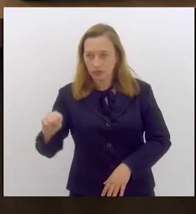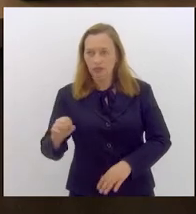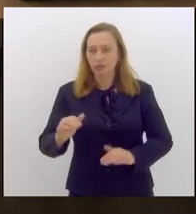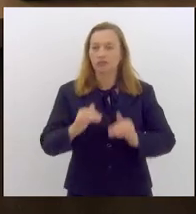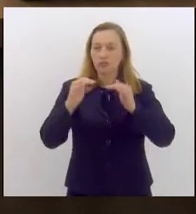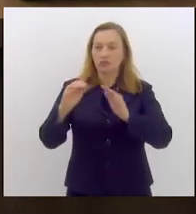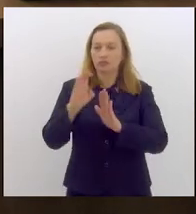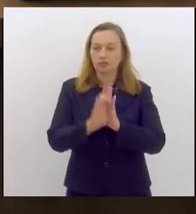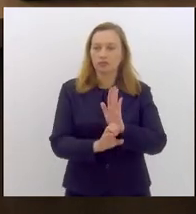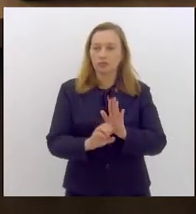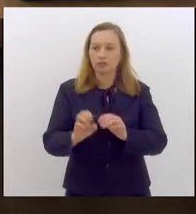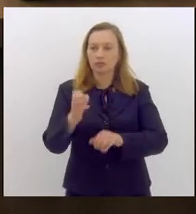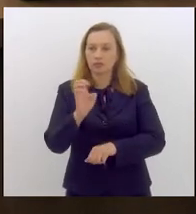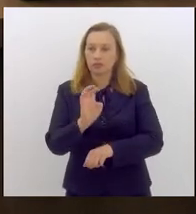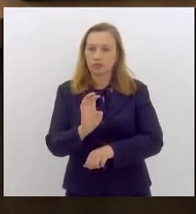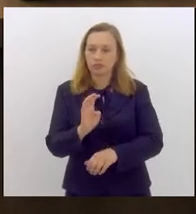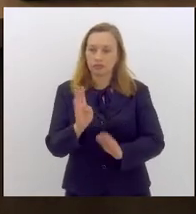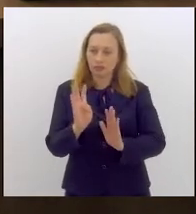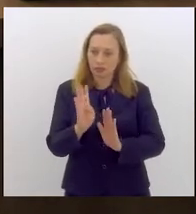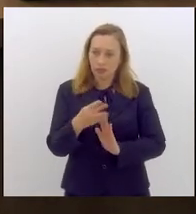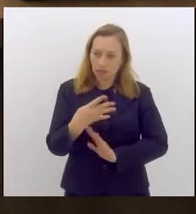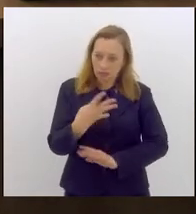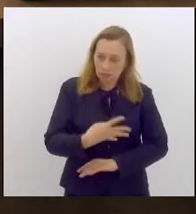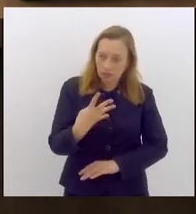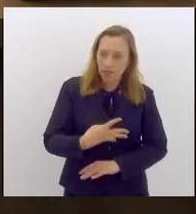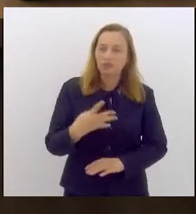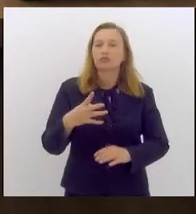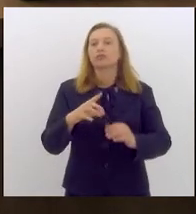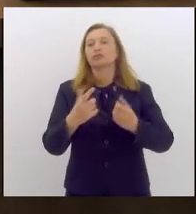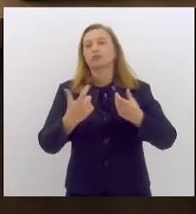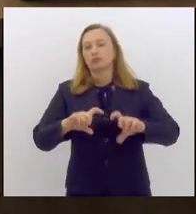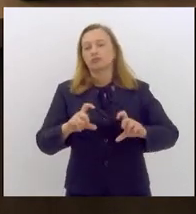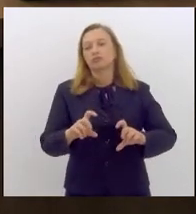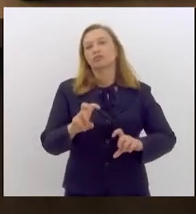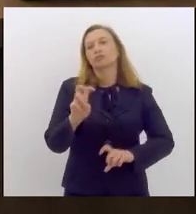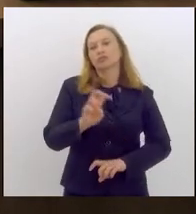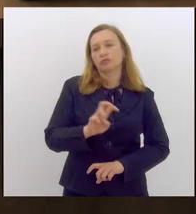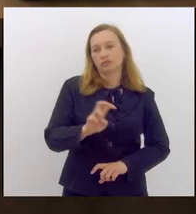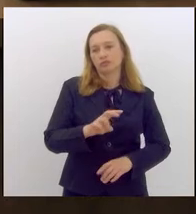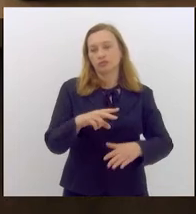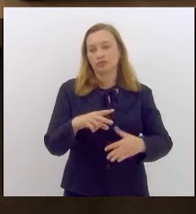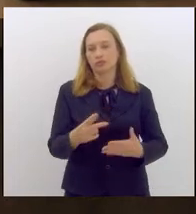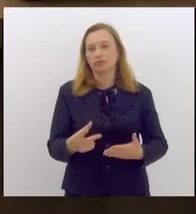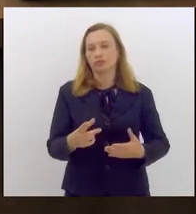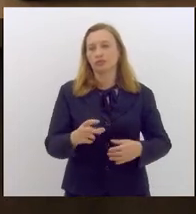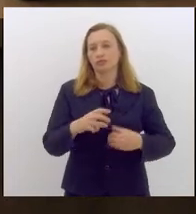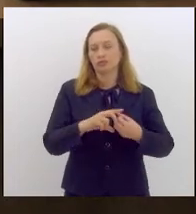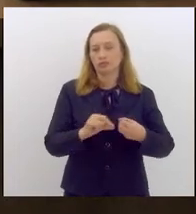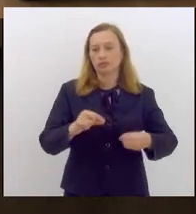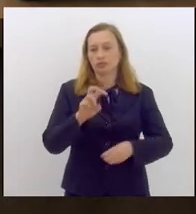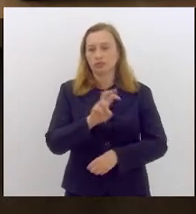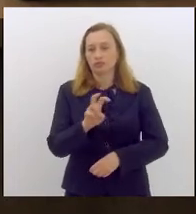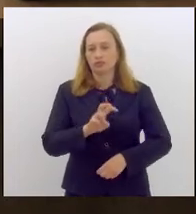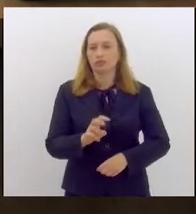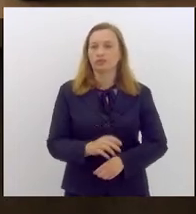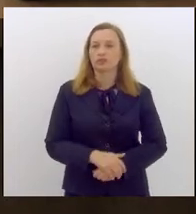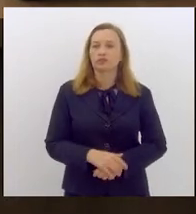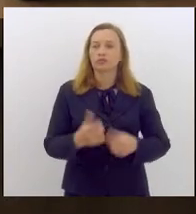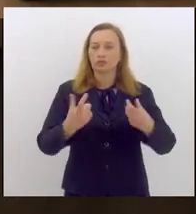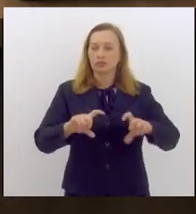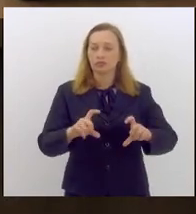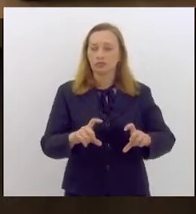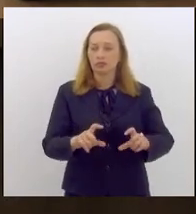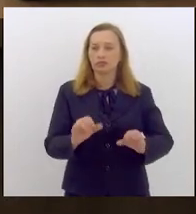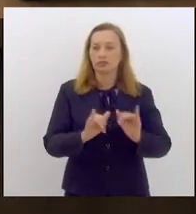Subemenda à emenda 4. Acrescente-se parágrafo ao artigo 5º com a seguinte redação. Artigo 5º. Parágrafo.